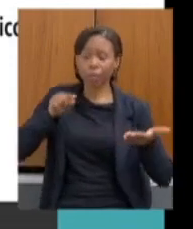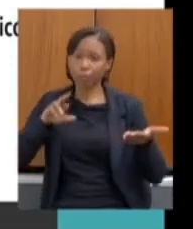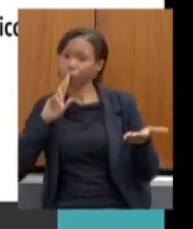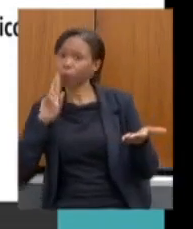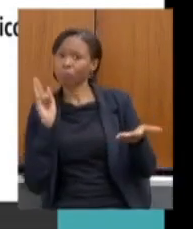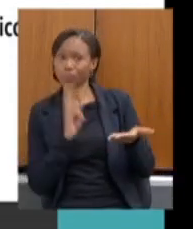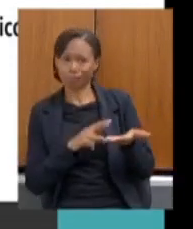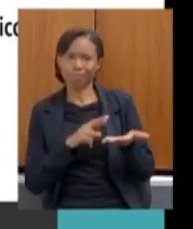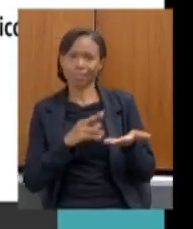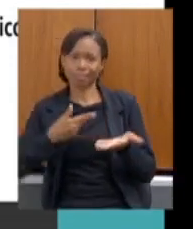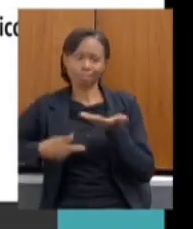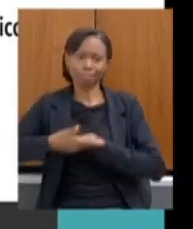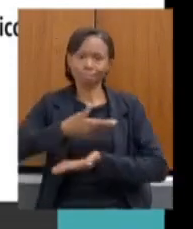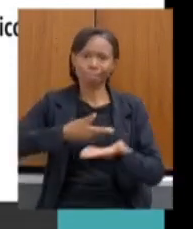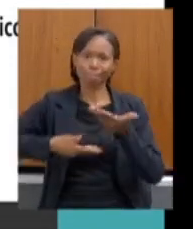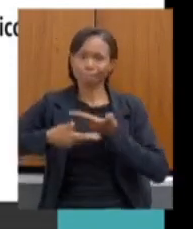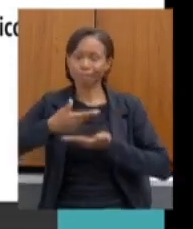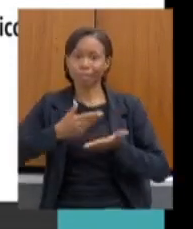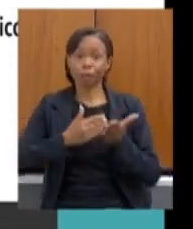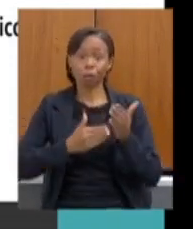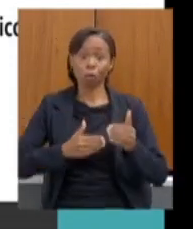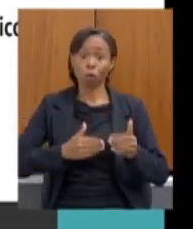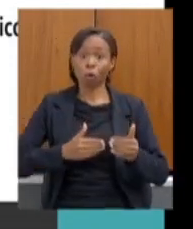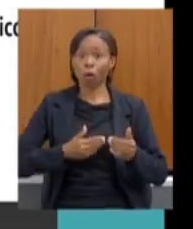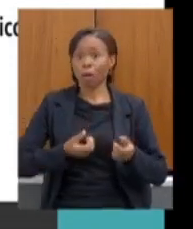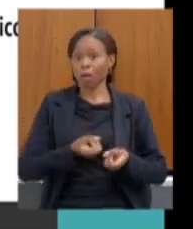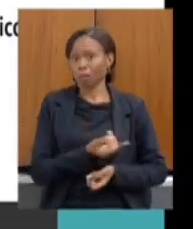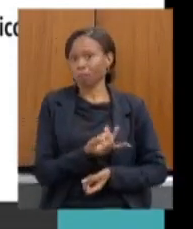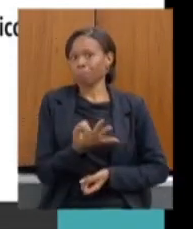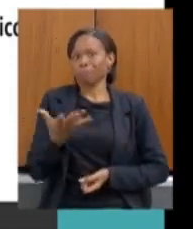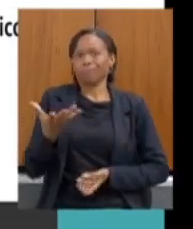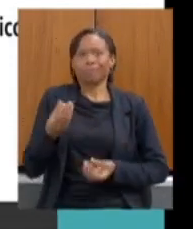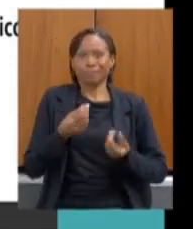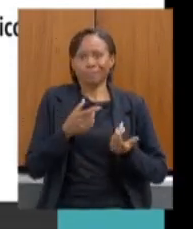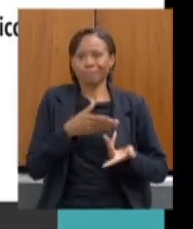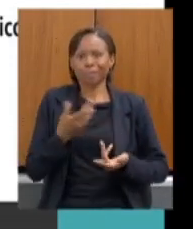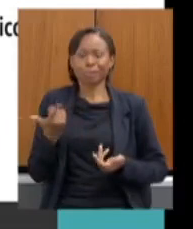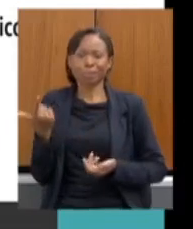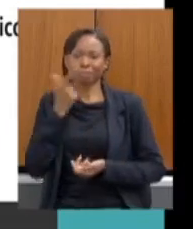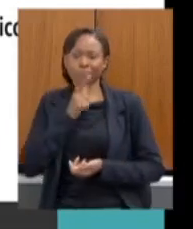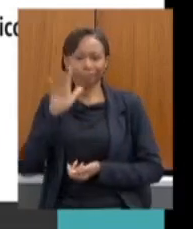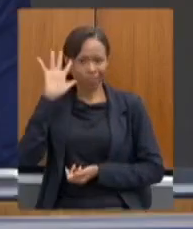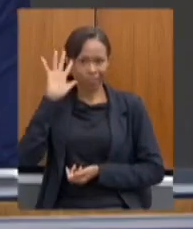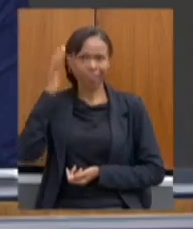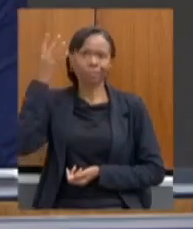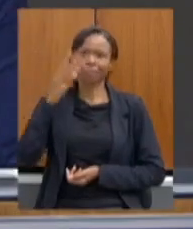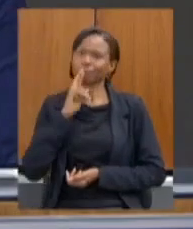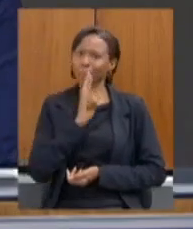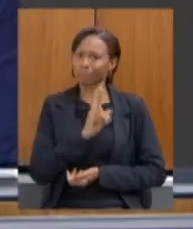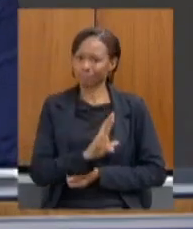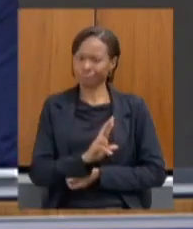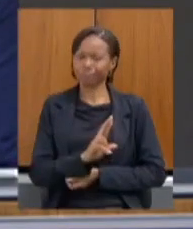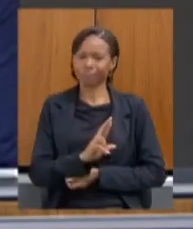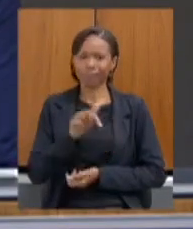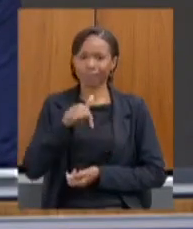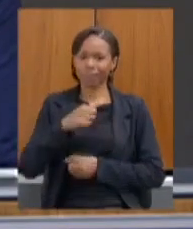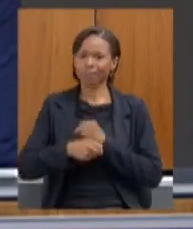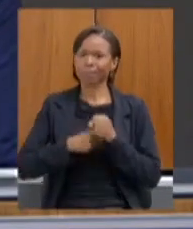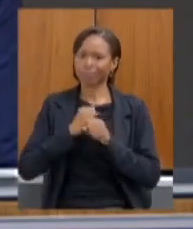de requerimentos, mas fizemos, sim, acho que esse ano temos o que celebrar em relação à resposta de requerimentos.